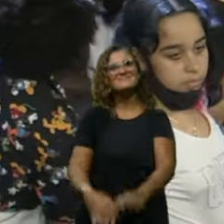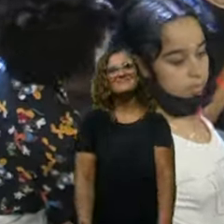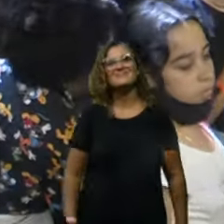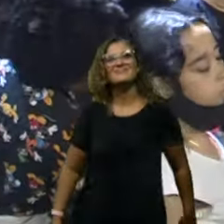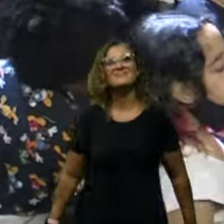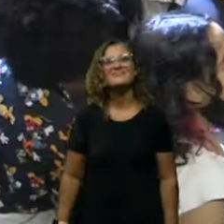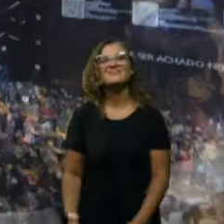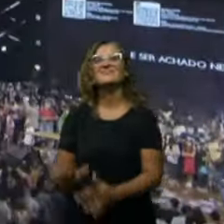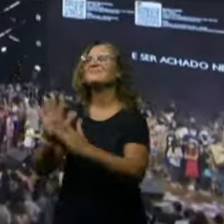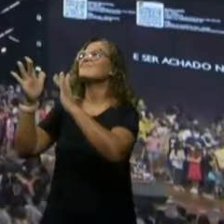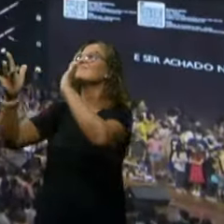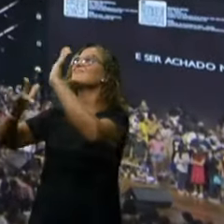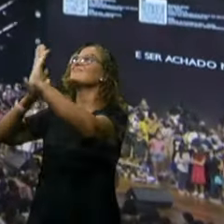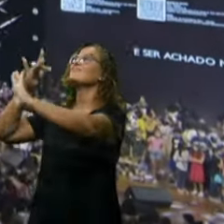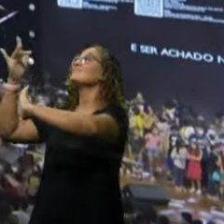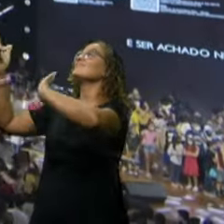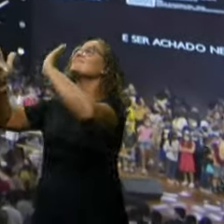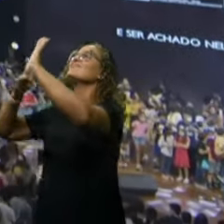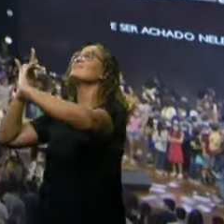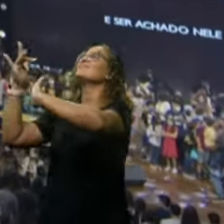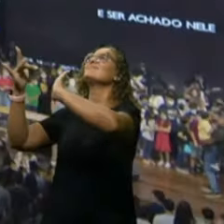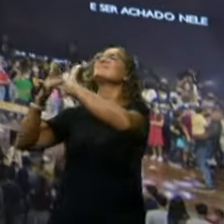E aí